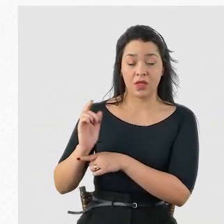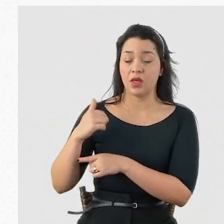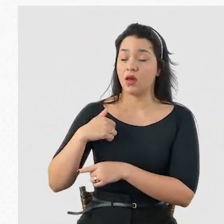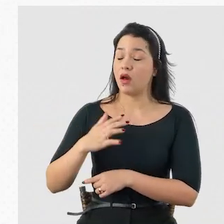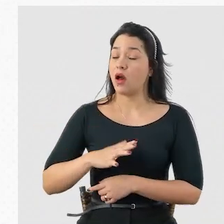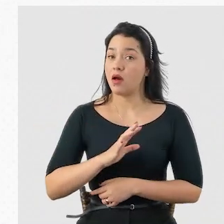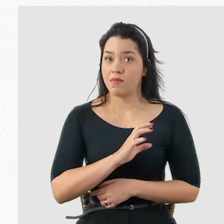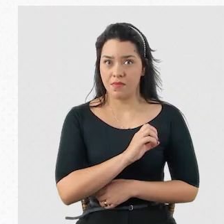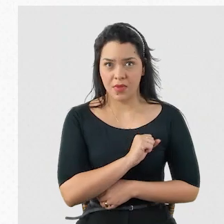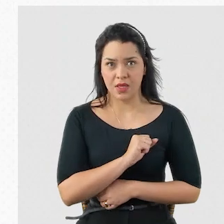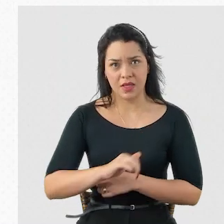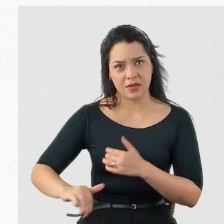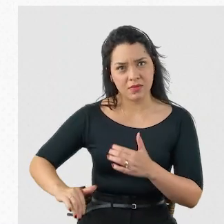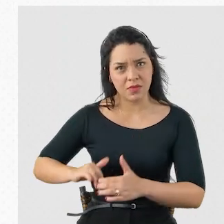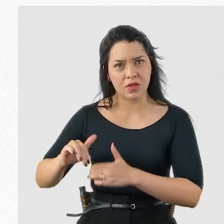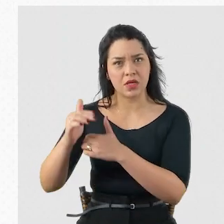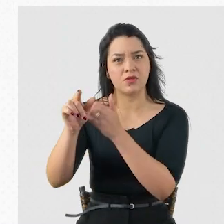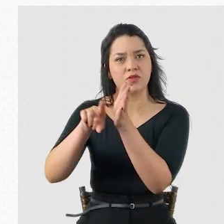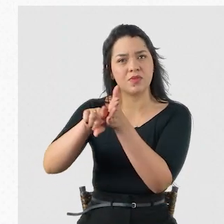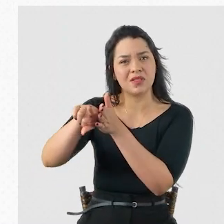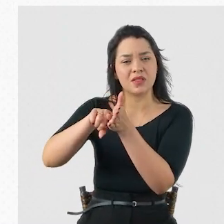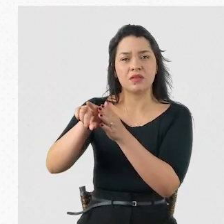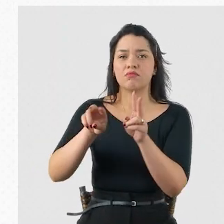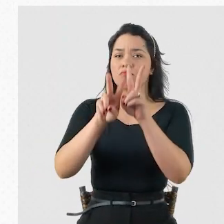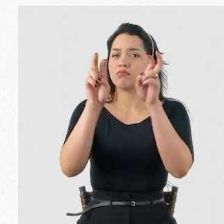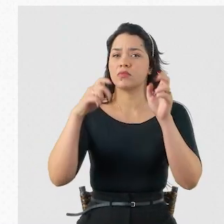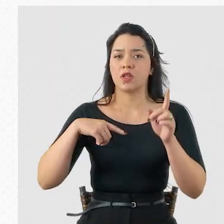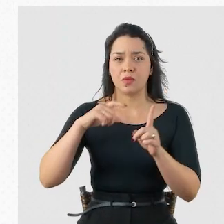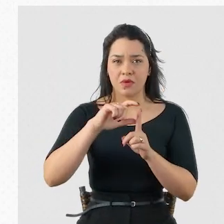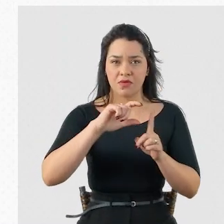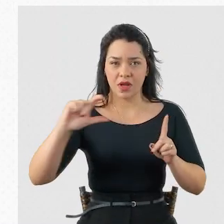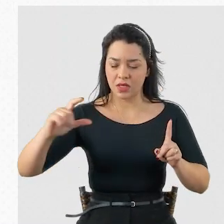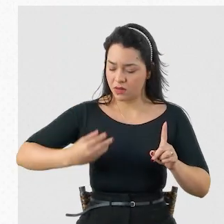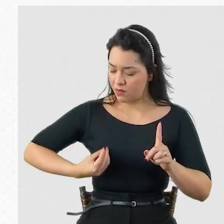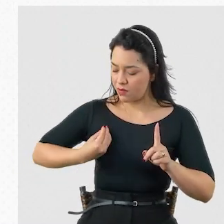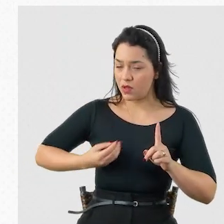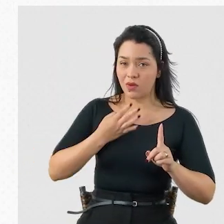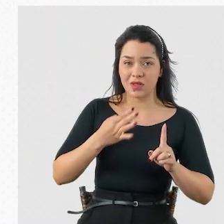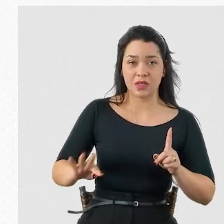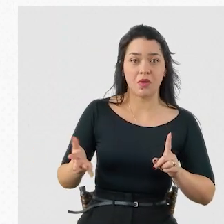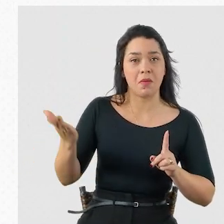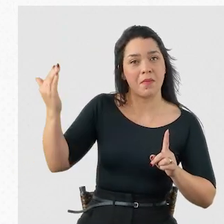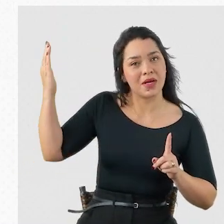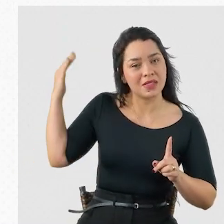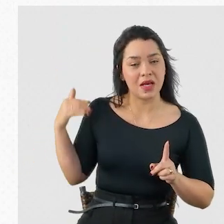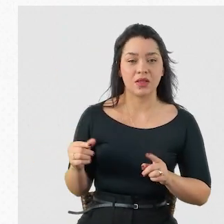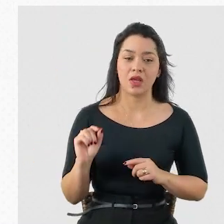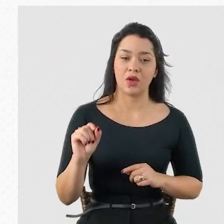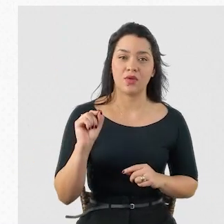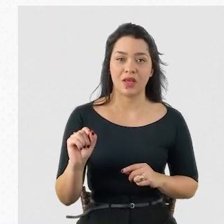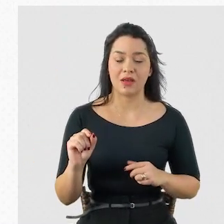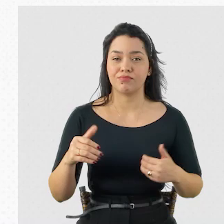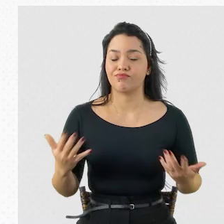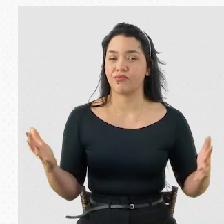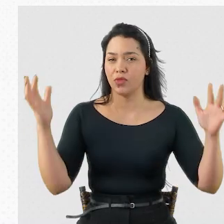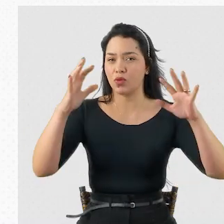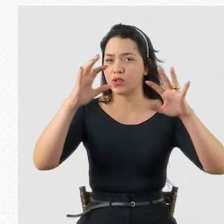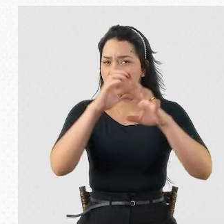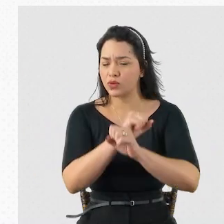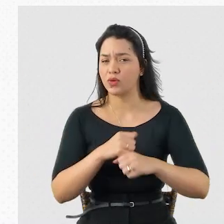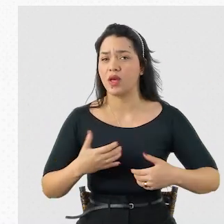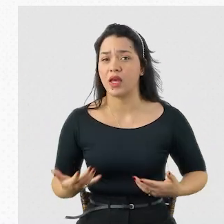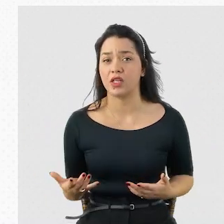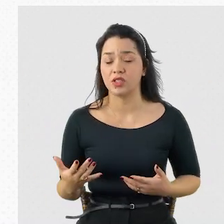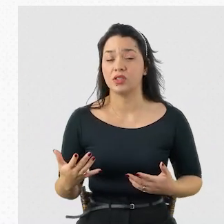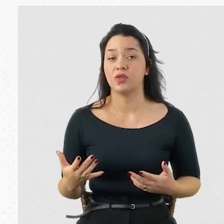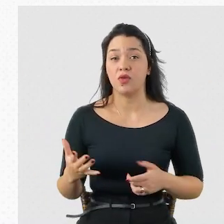nesse processo de pesquisa, que tem uma frase que diz: viver sem conhecer o passado é andar no escuro. Essa frase é de um filme chamado